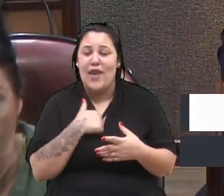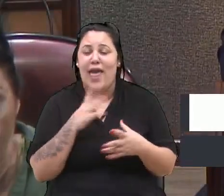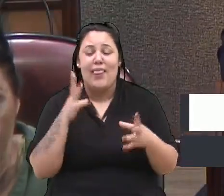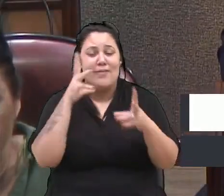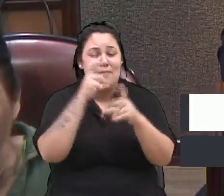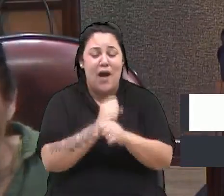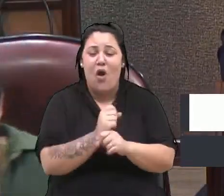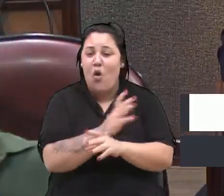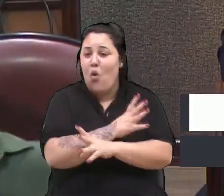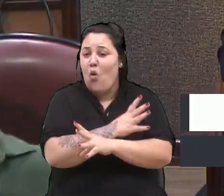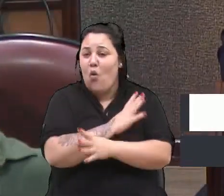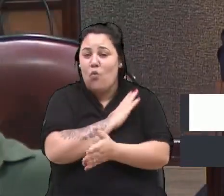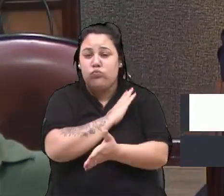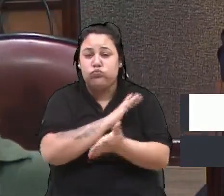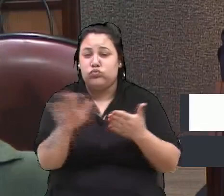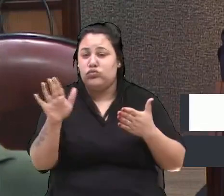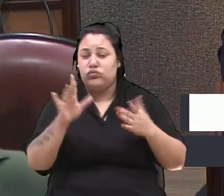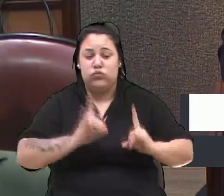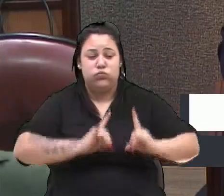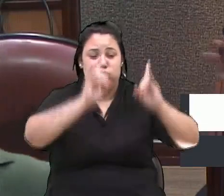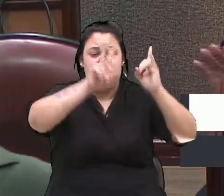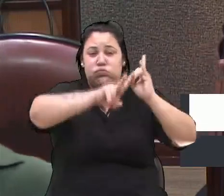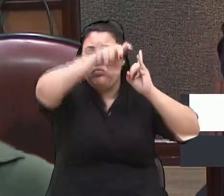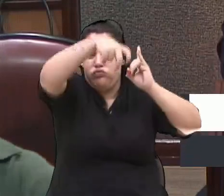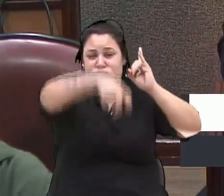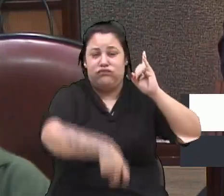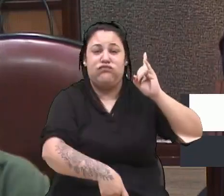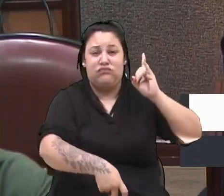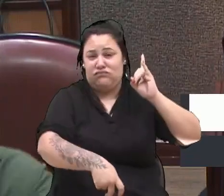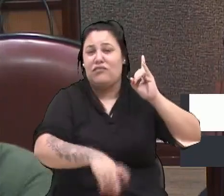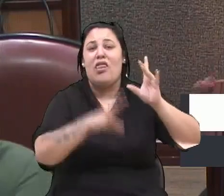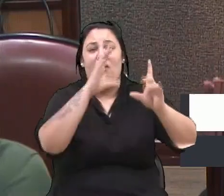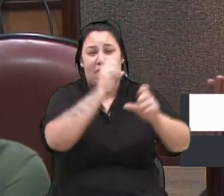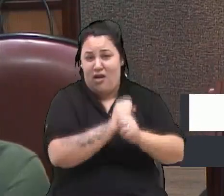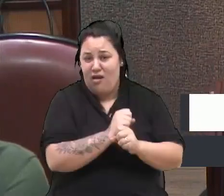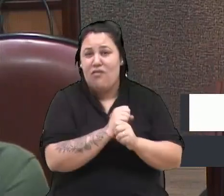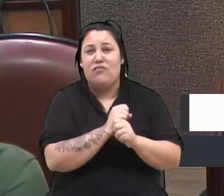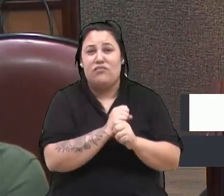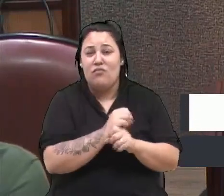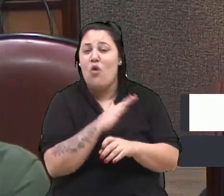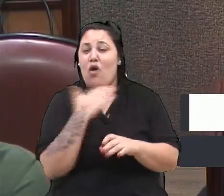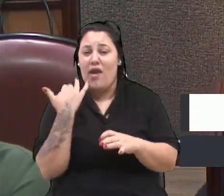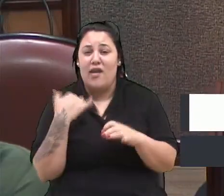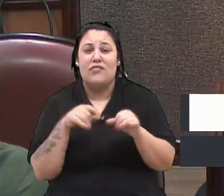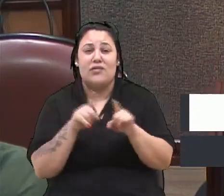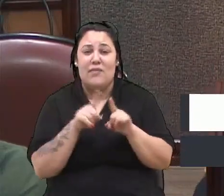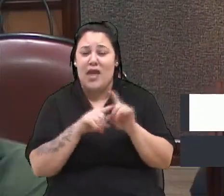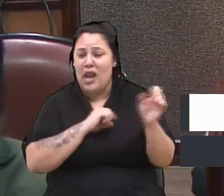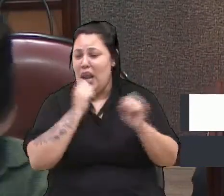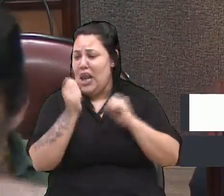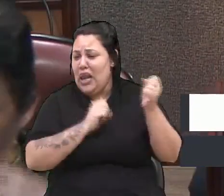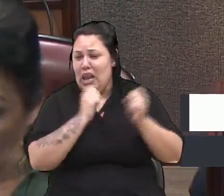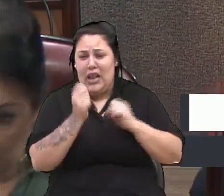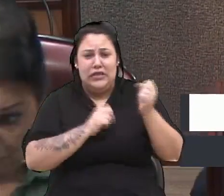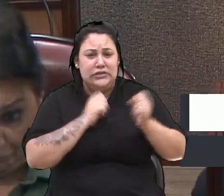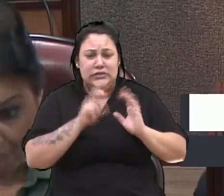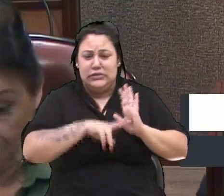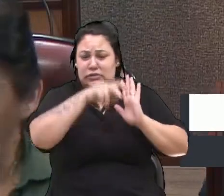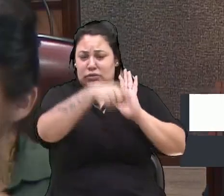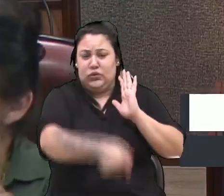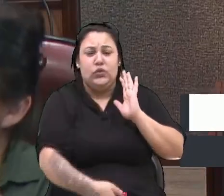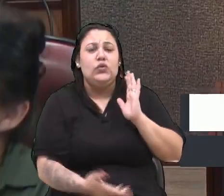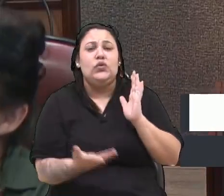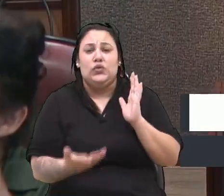de animais que pularam, né, de sacadas, de prédios, enfim, vieram a óbito, inclusive. Então, é importante esse reforço da